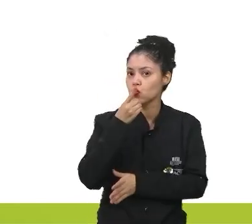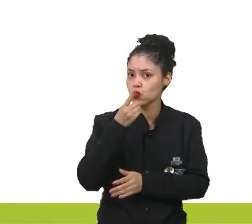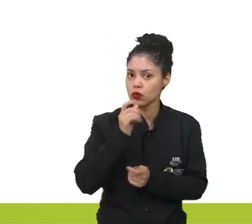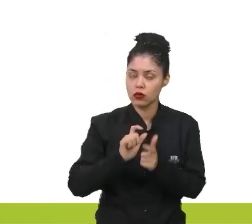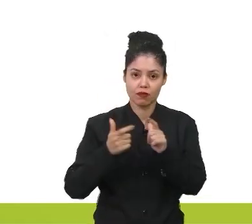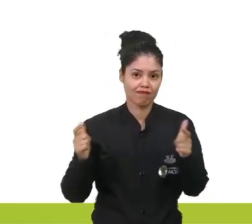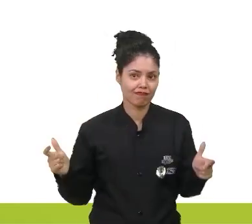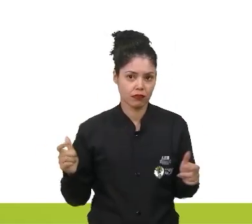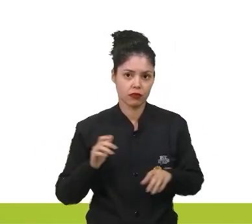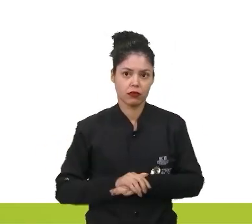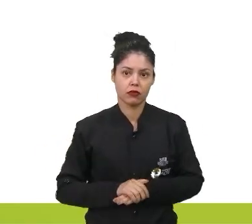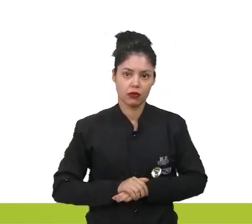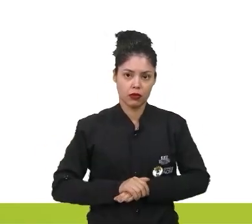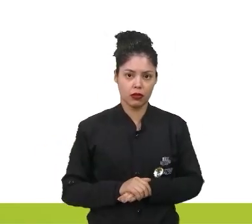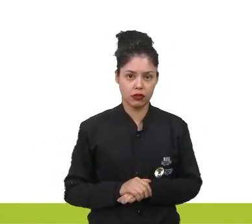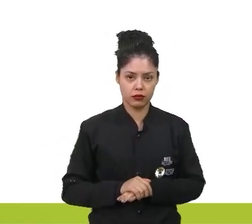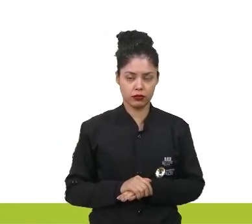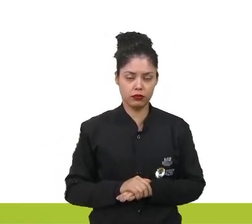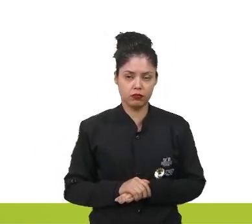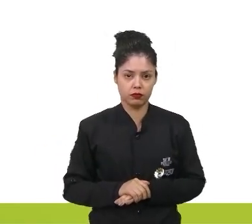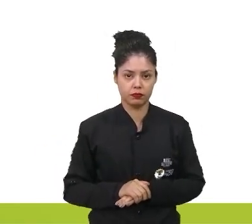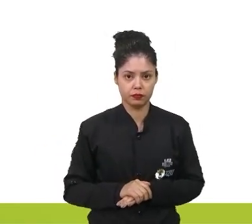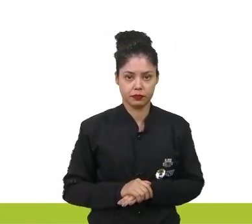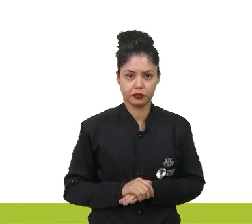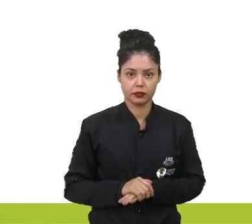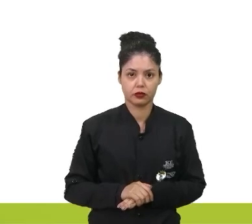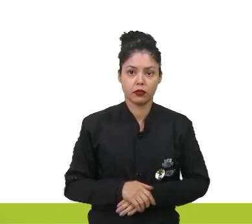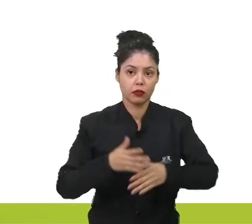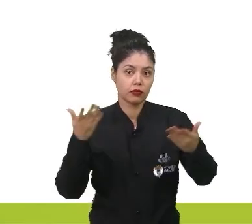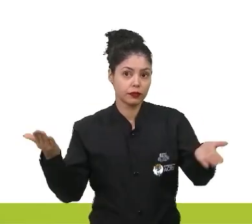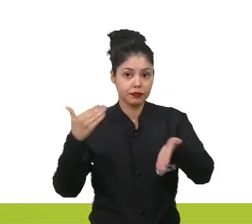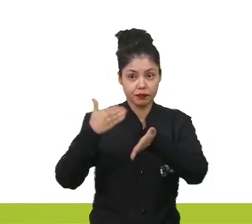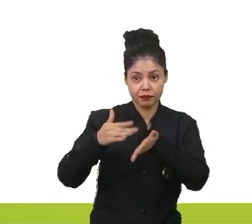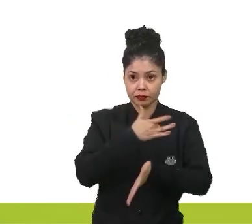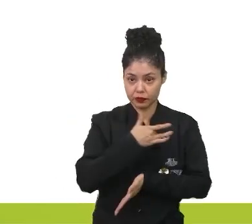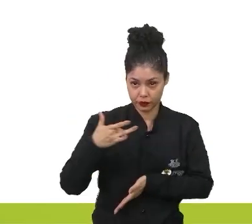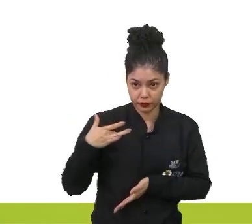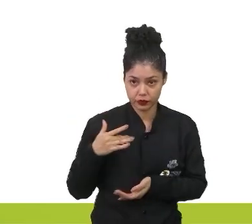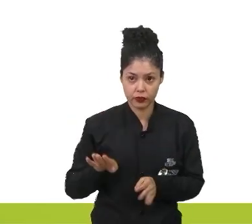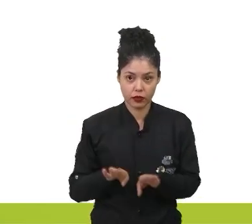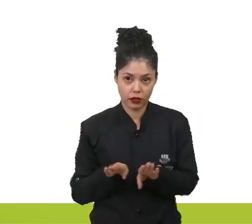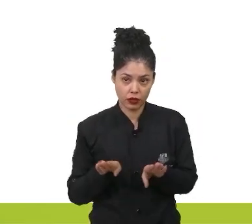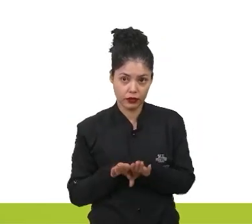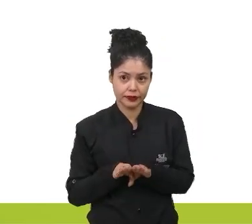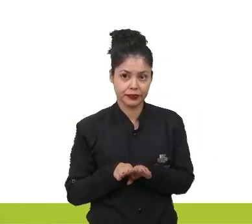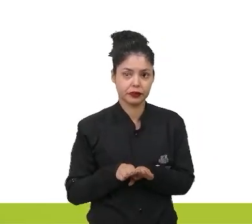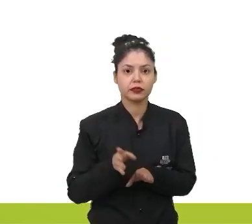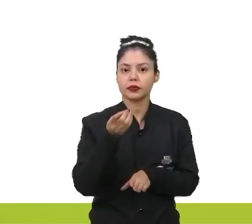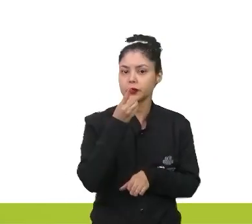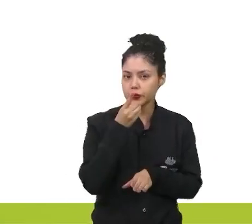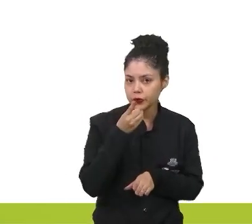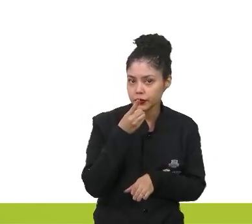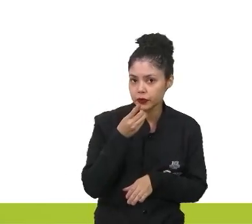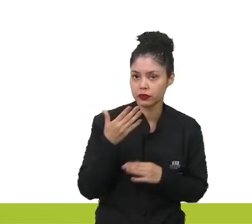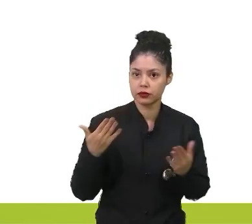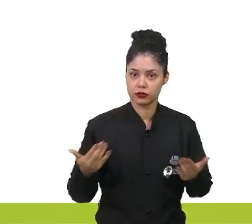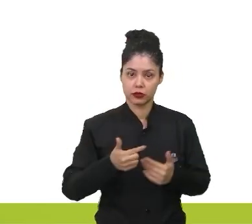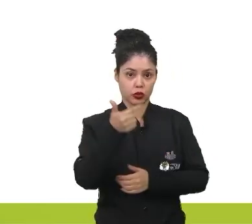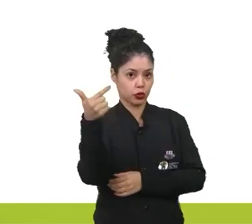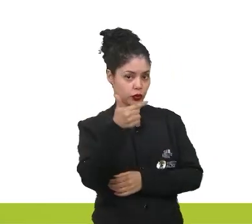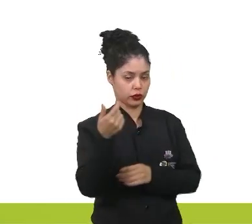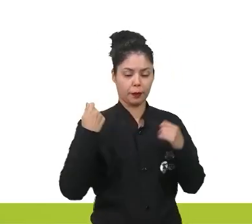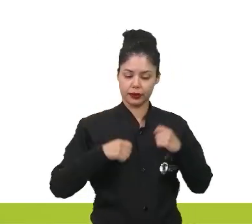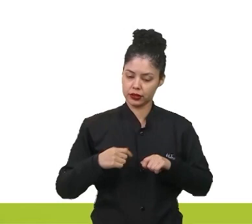de epidemia. Você vai grifando aí para pegar os pontos importantes, né? A Secretaria de Saúde decidiu que uma segunda